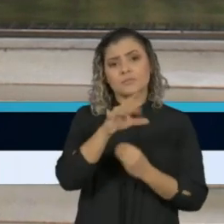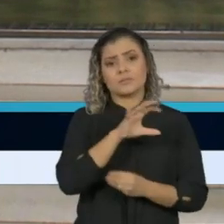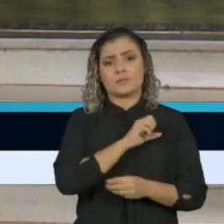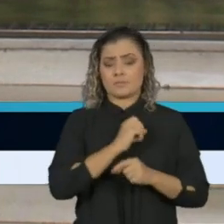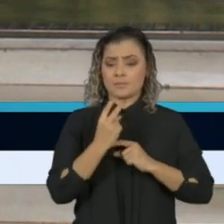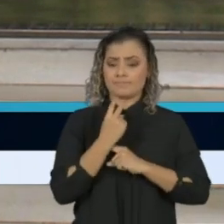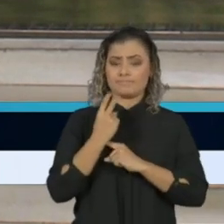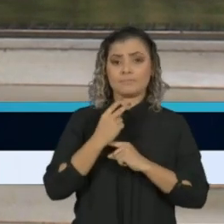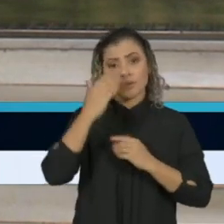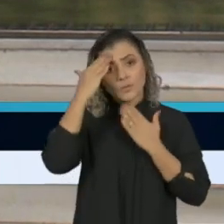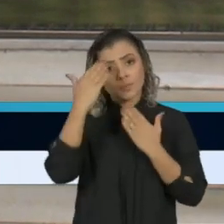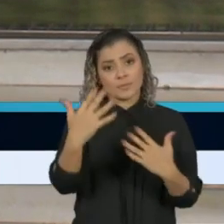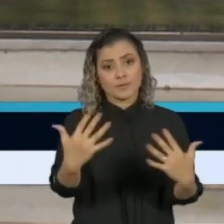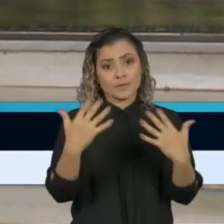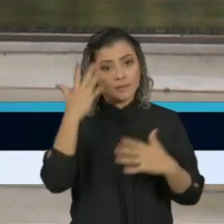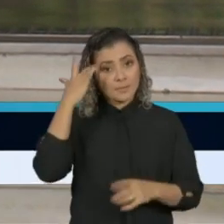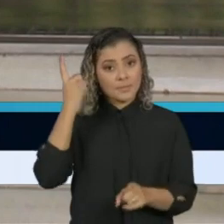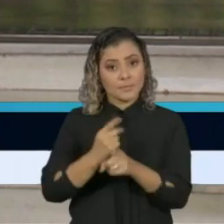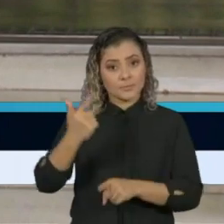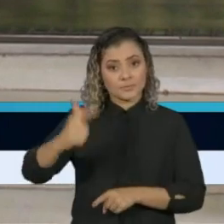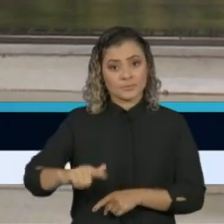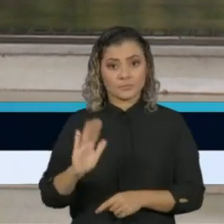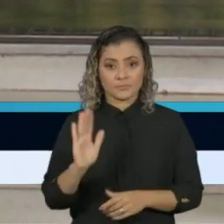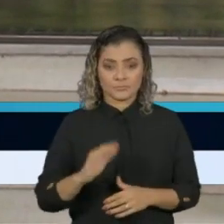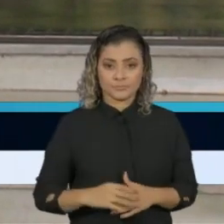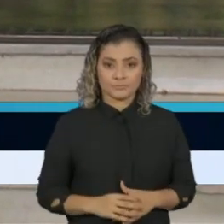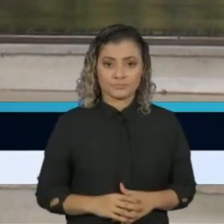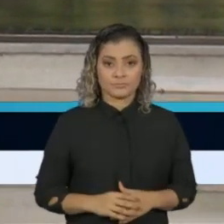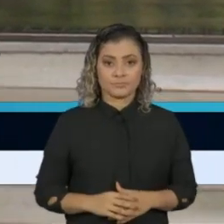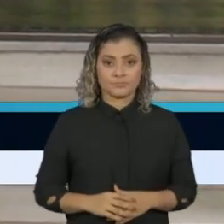amam. Muito obrigado e até amanhã.